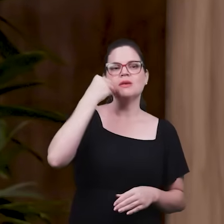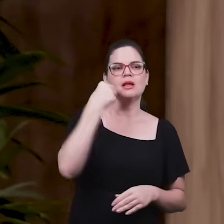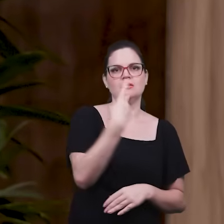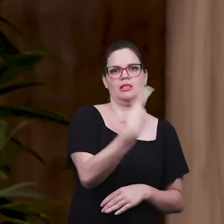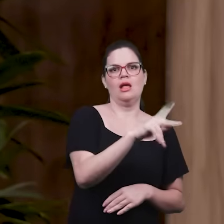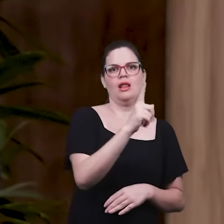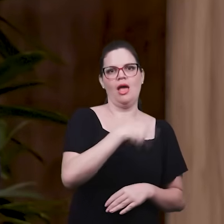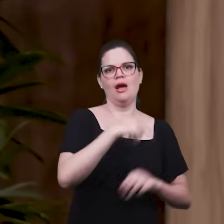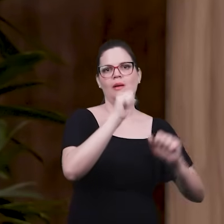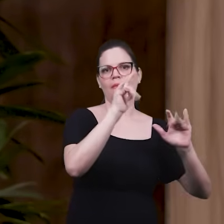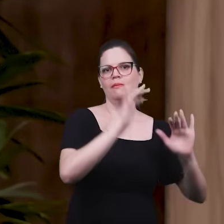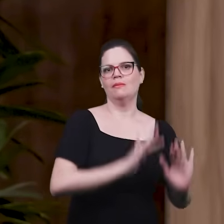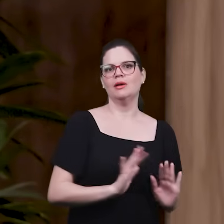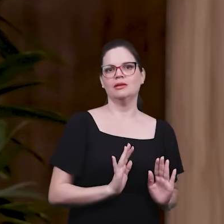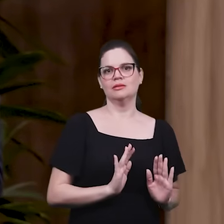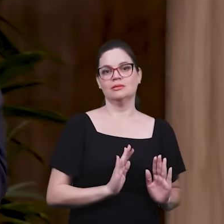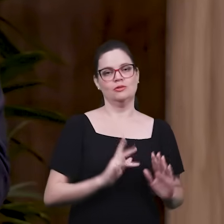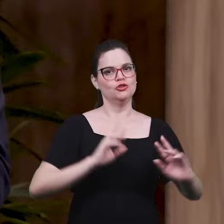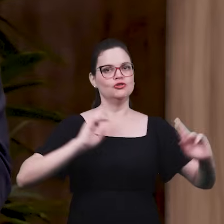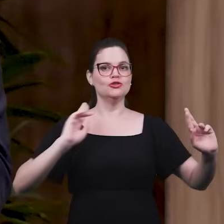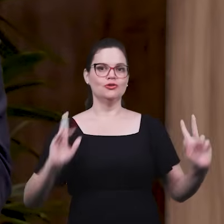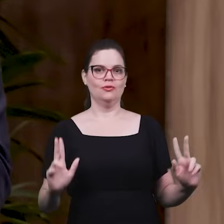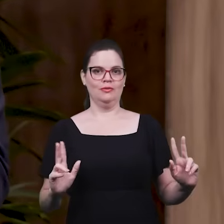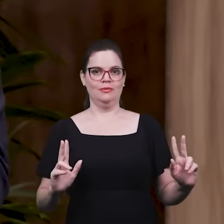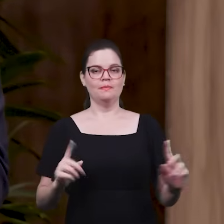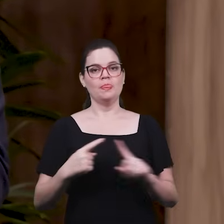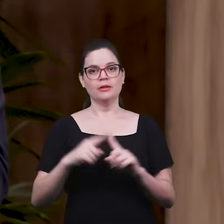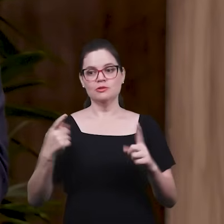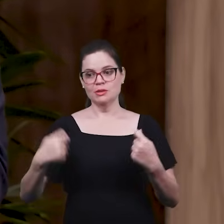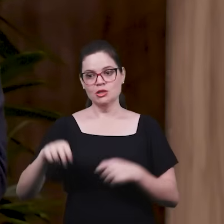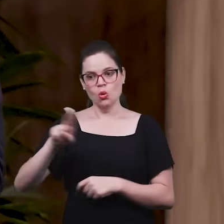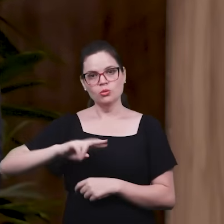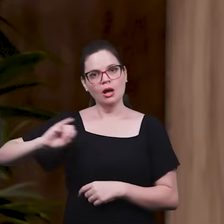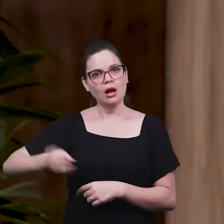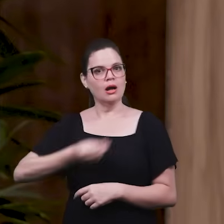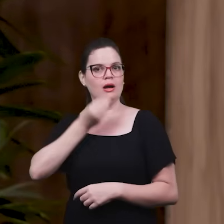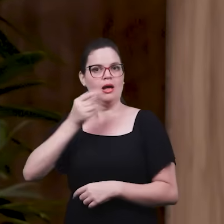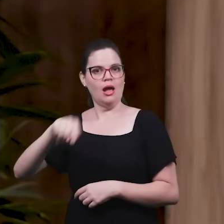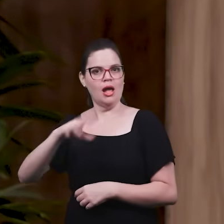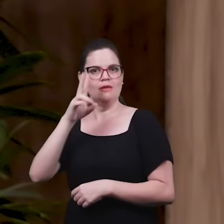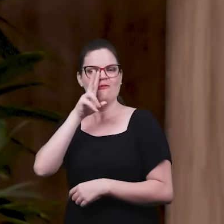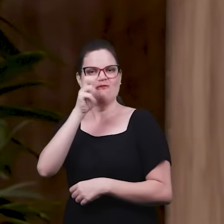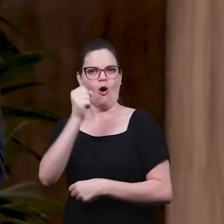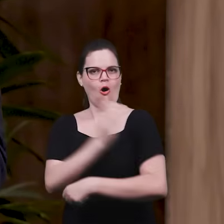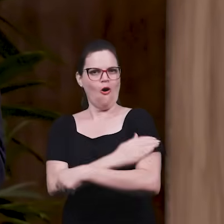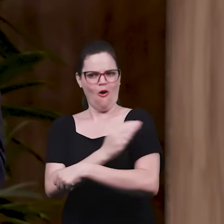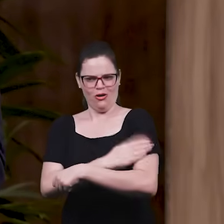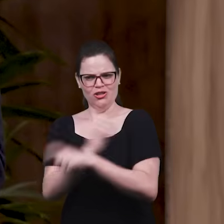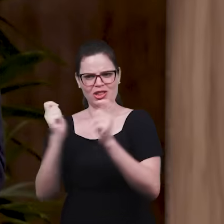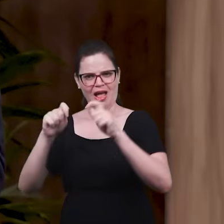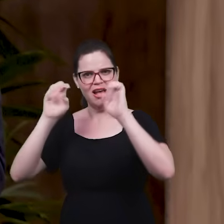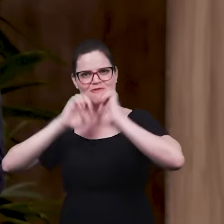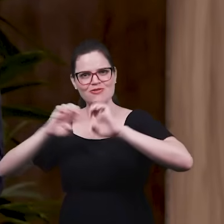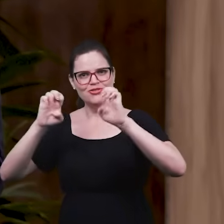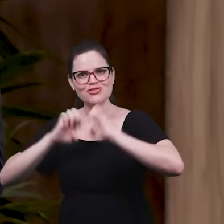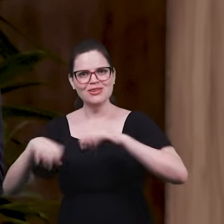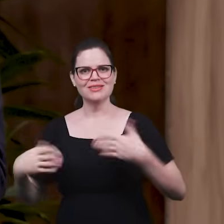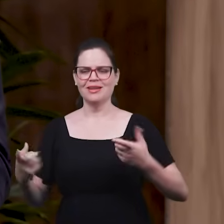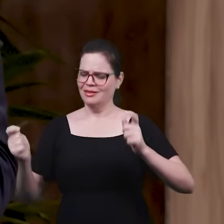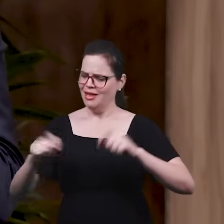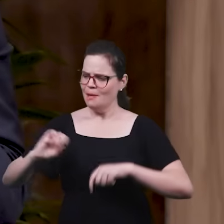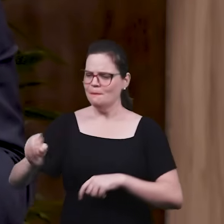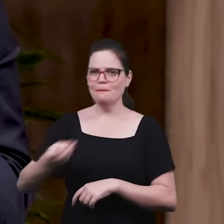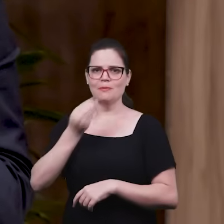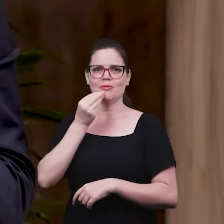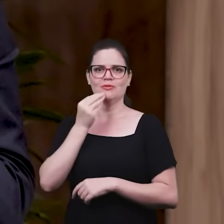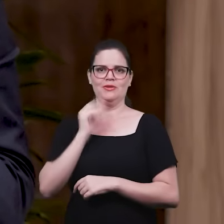do jovem, esse ânimo do jovem para evangelizar. E temos diversas ações. Os jovens podem ser organizados